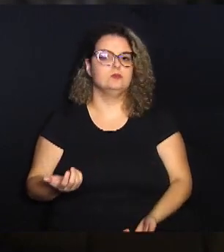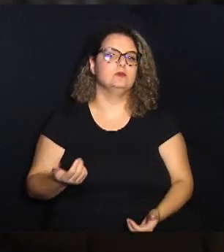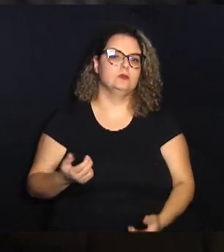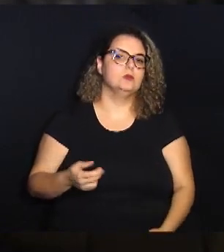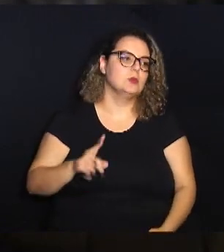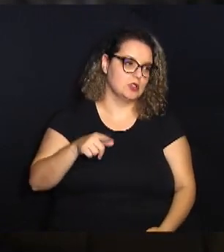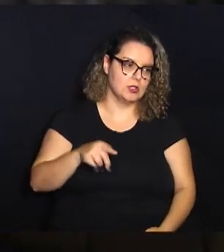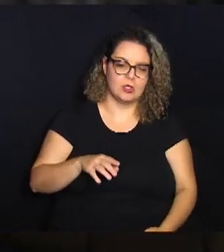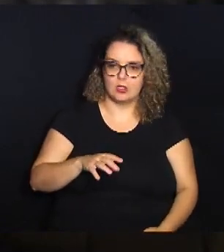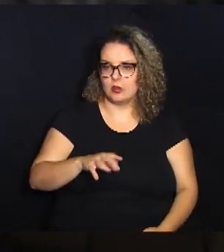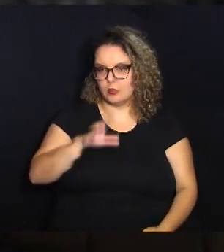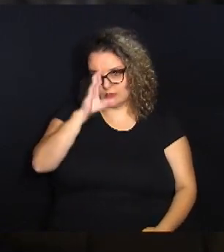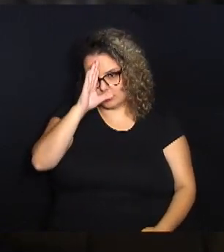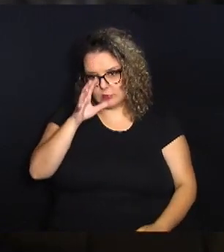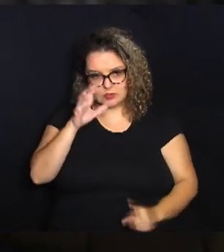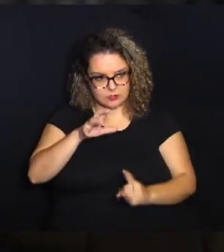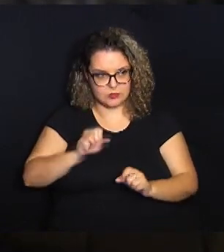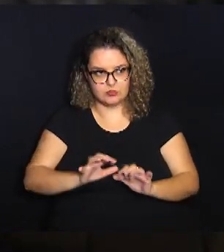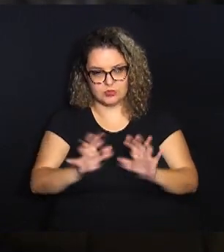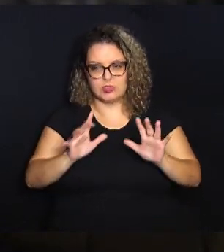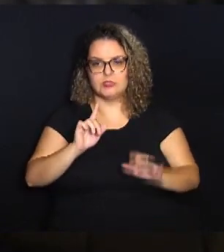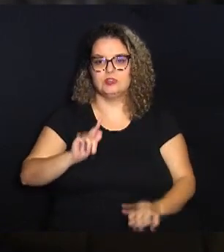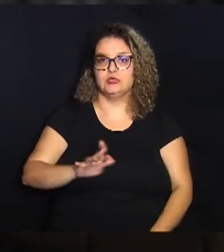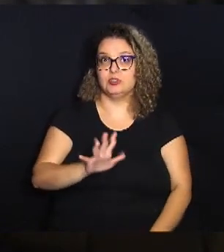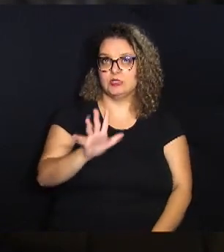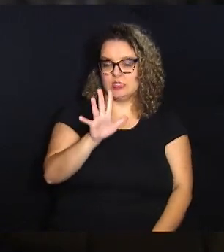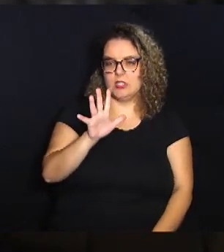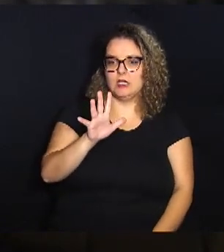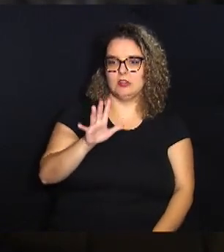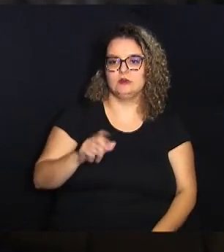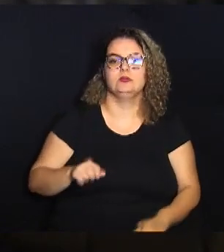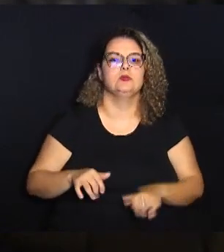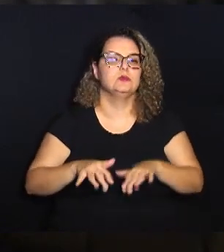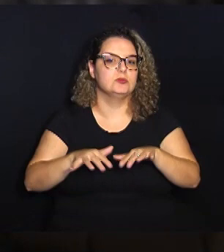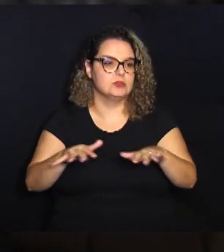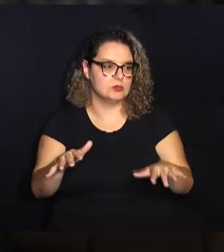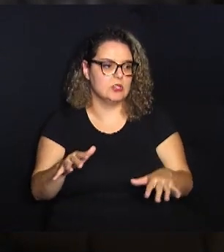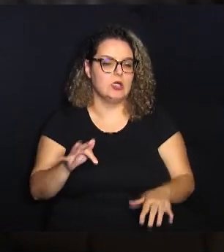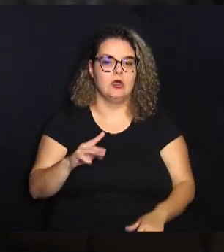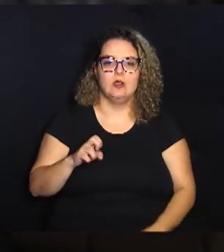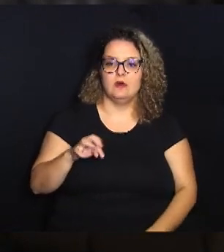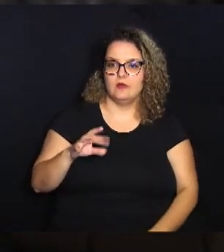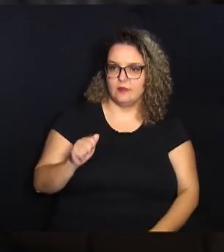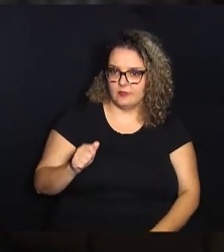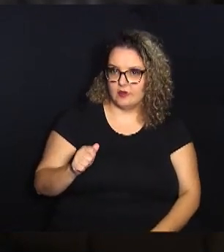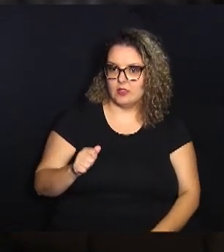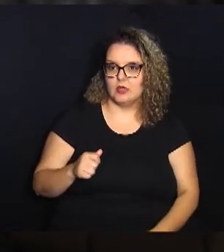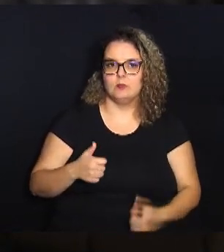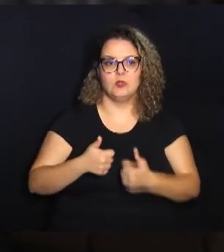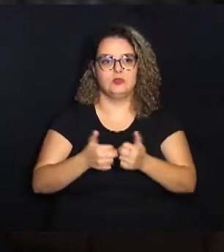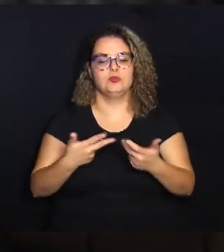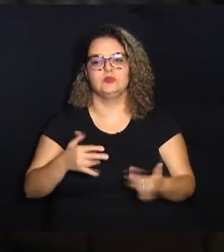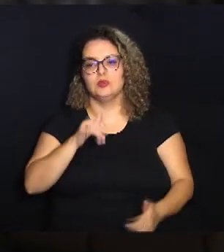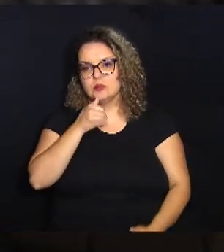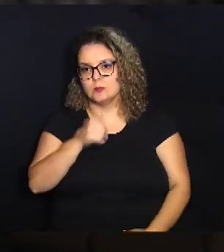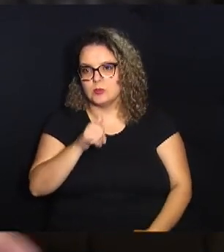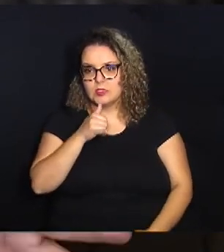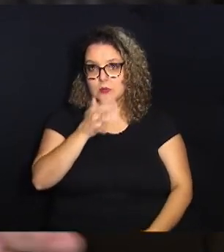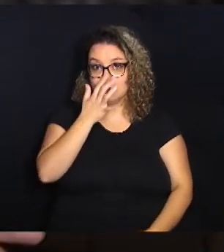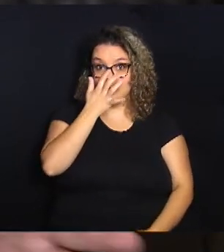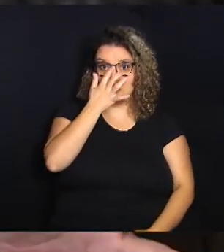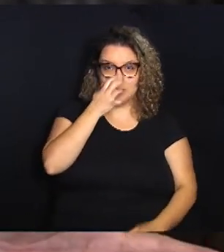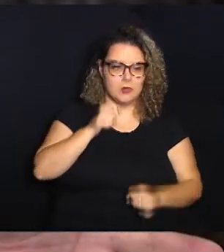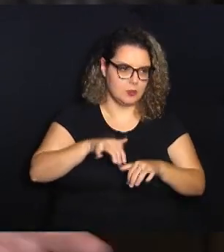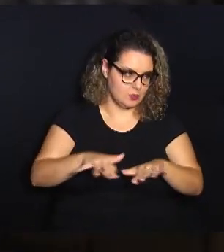contribuinte, né, como segmento de emissão de gases, ampliando a frota de ônibus elétricos,